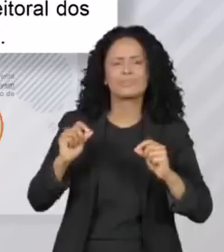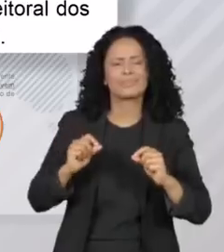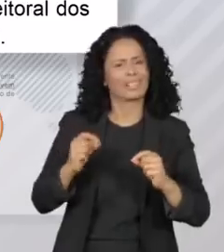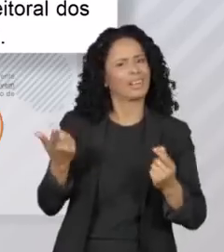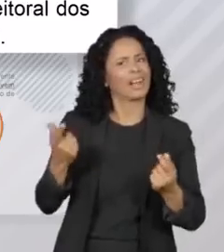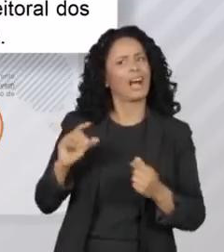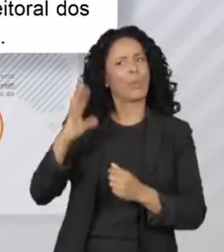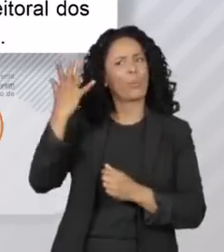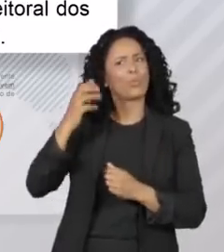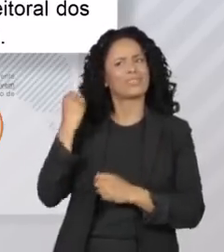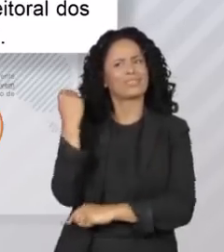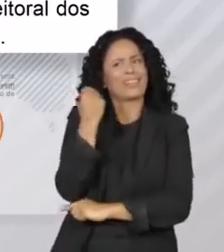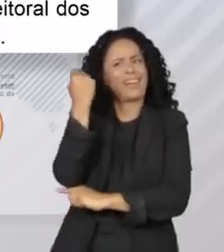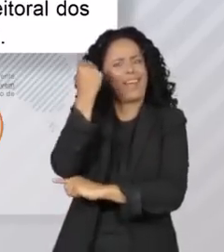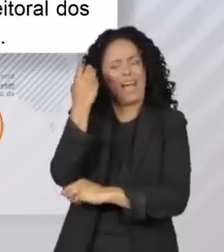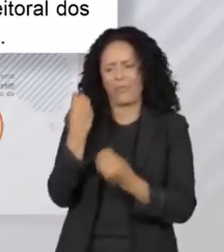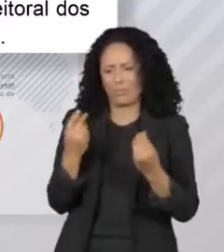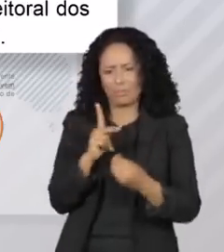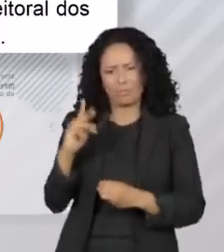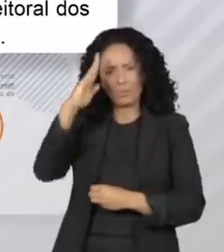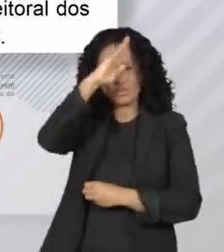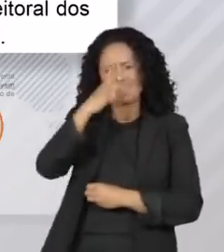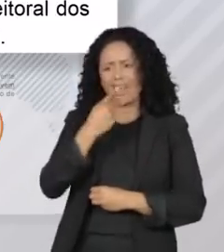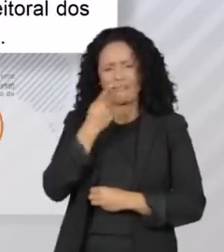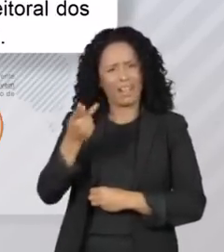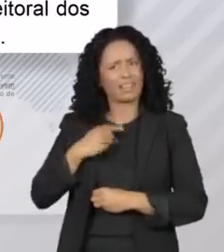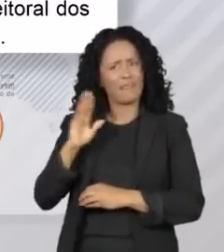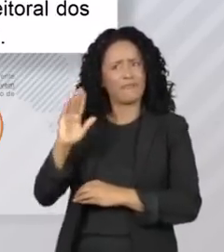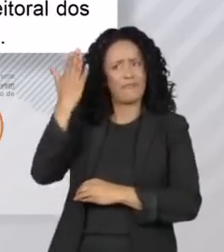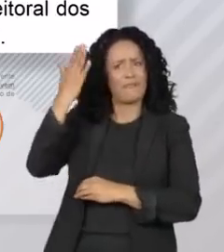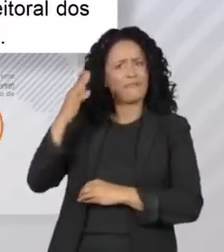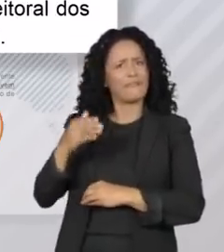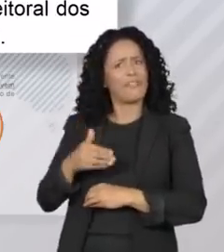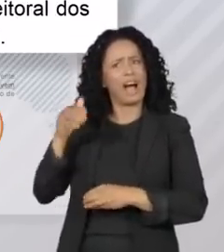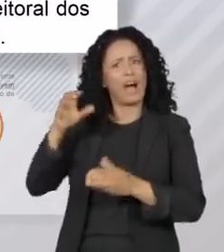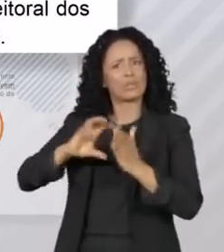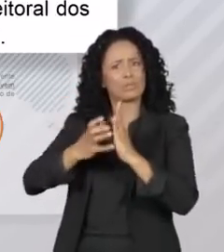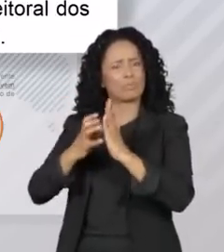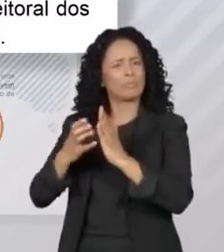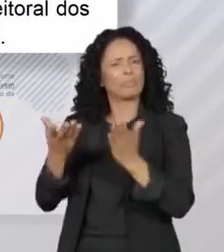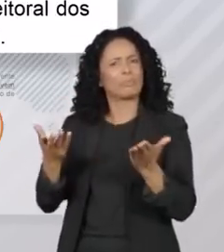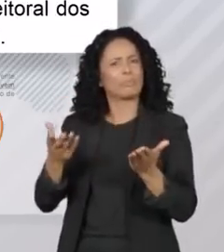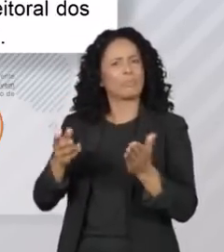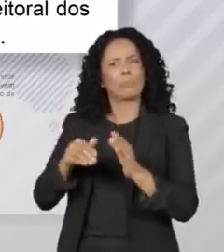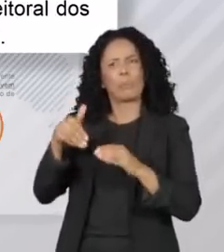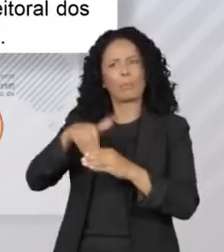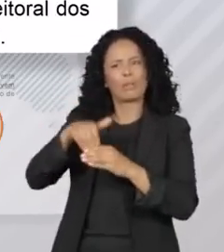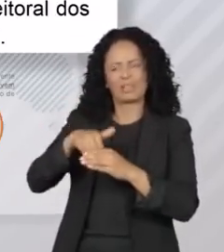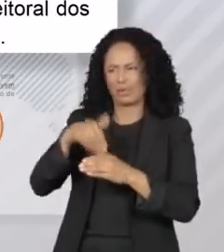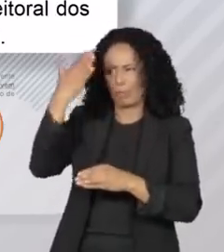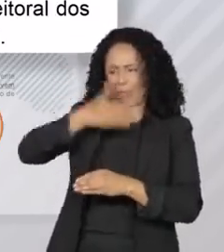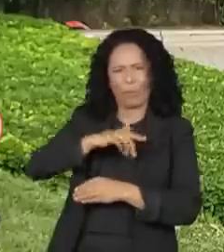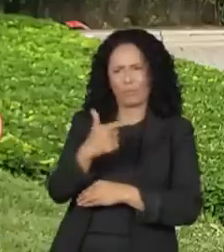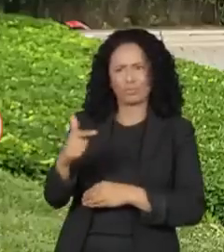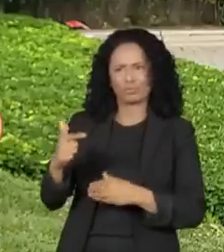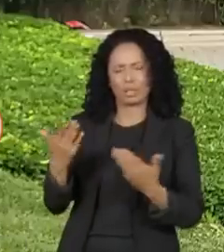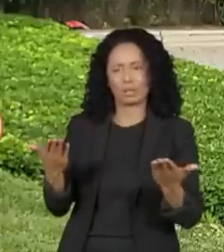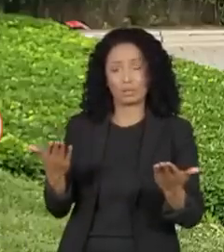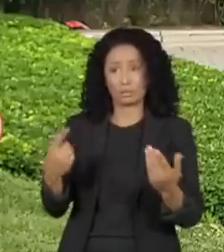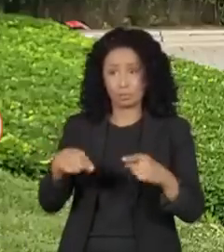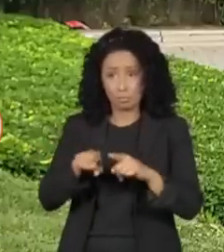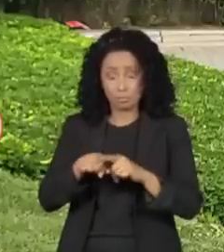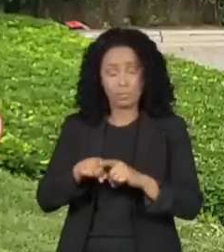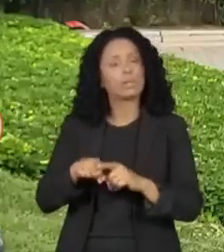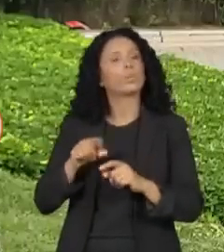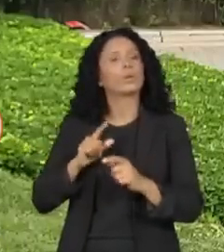coligação aponta a suposta fraude eleitoral sem qualquer base documental, sem qualquer prova. De acordo com o jornal O